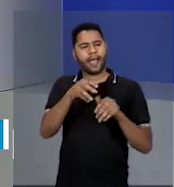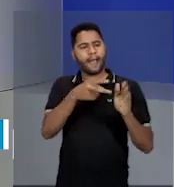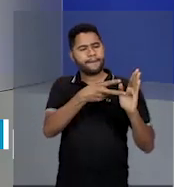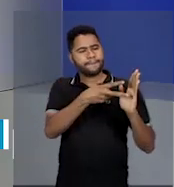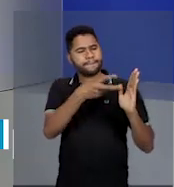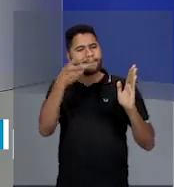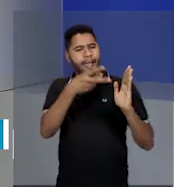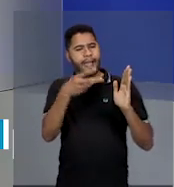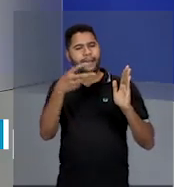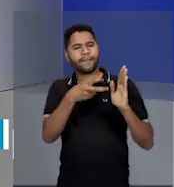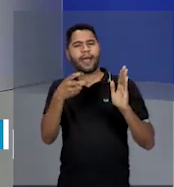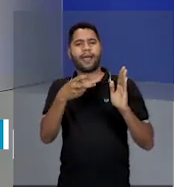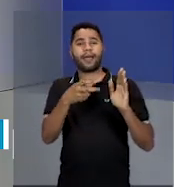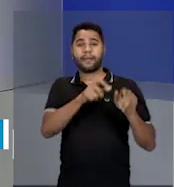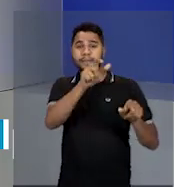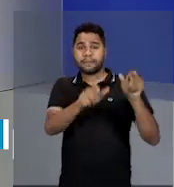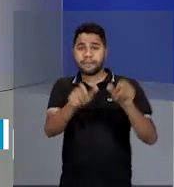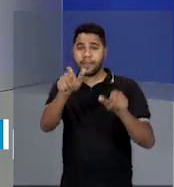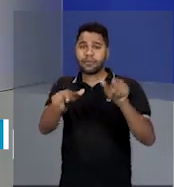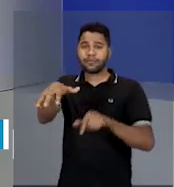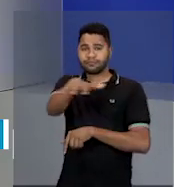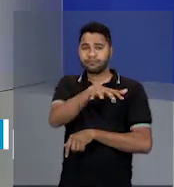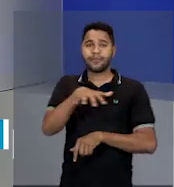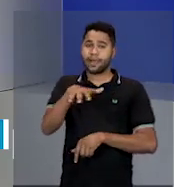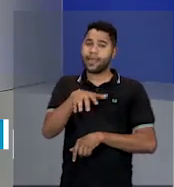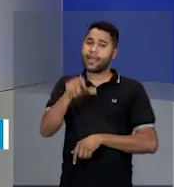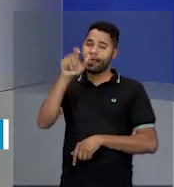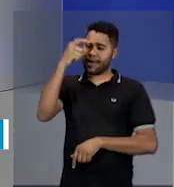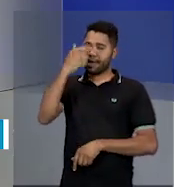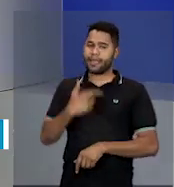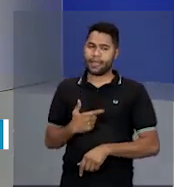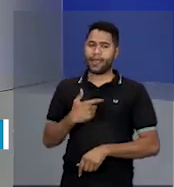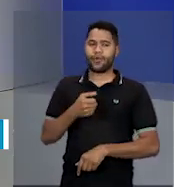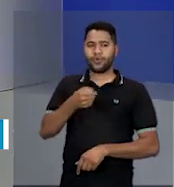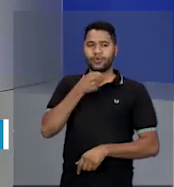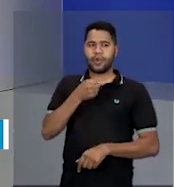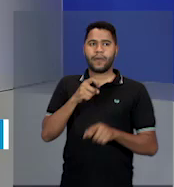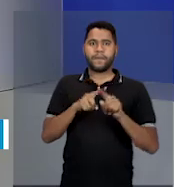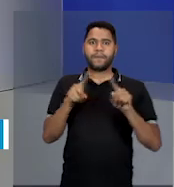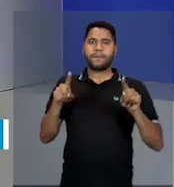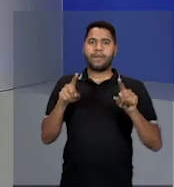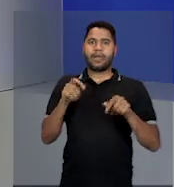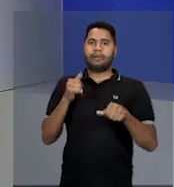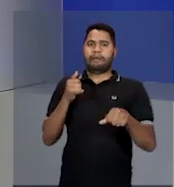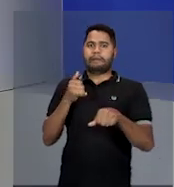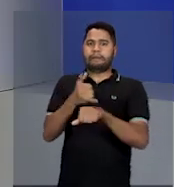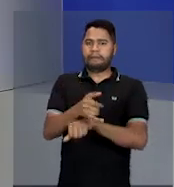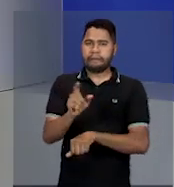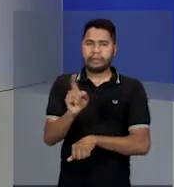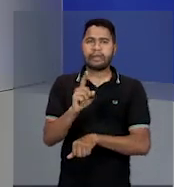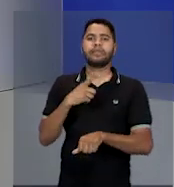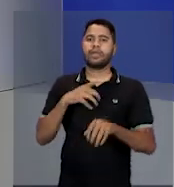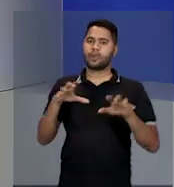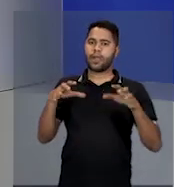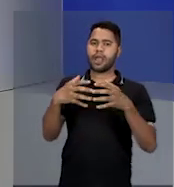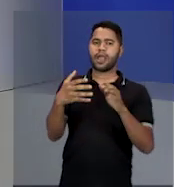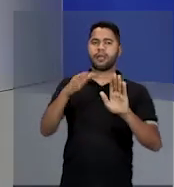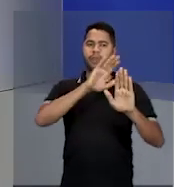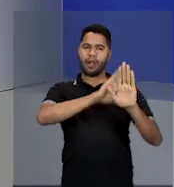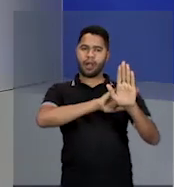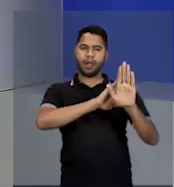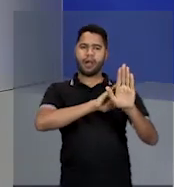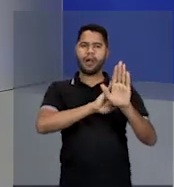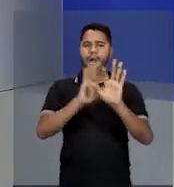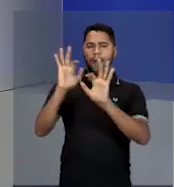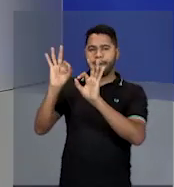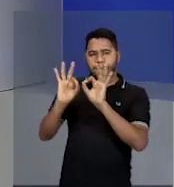ao telespectador, ao ouvinte, ao leitor, é o jornalista. Mas a gente não pode se enganar, porque tem toda uma equipe técnica por trás